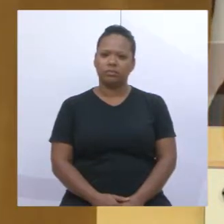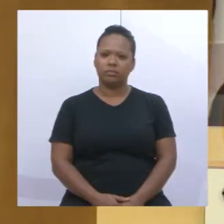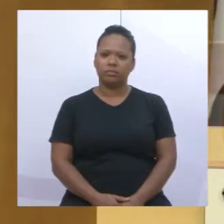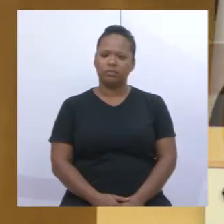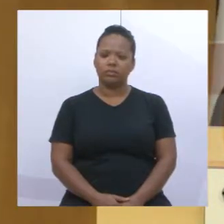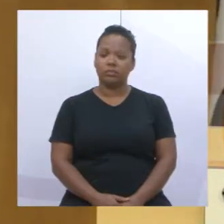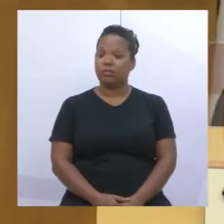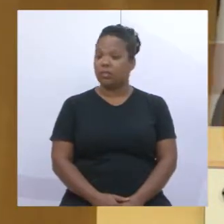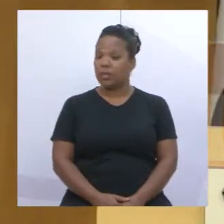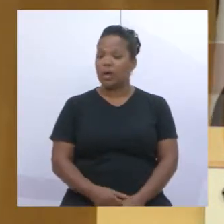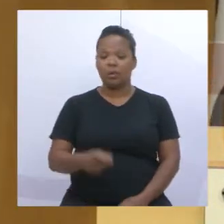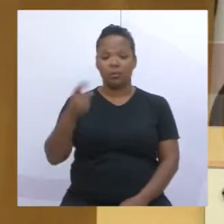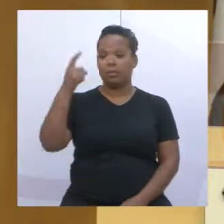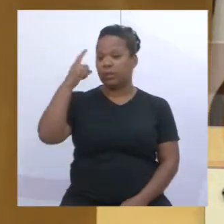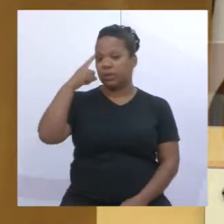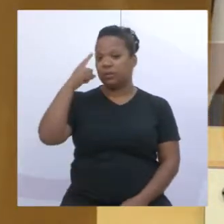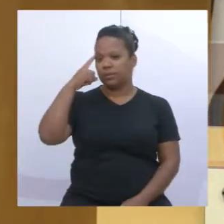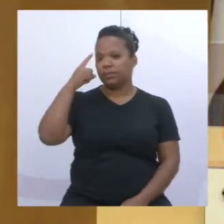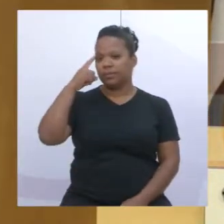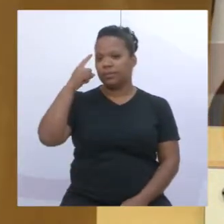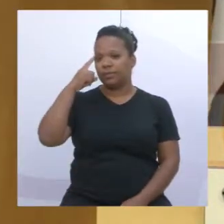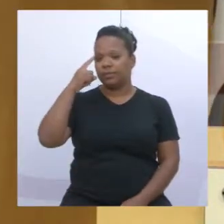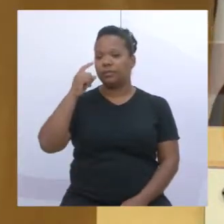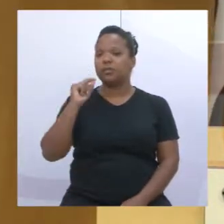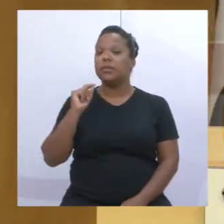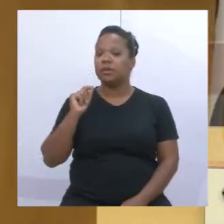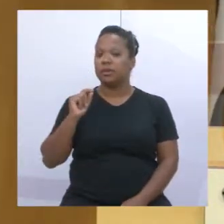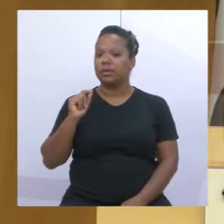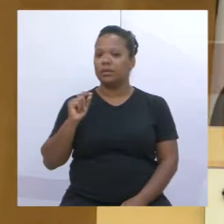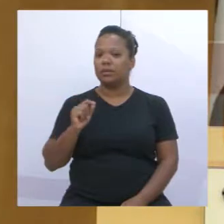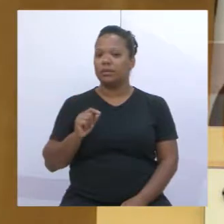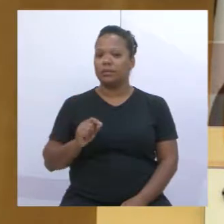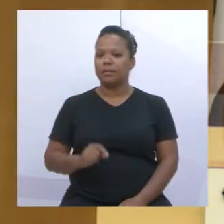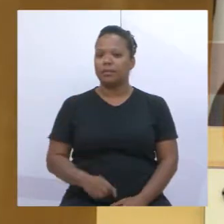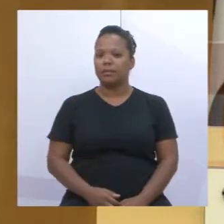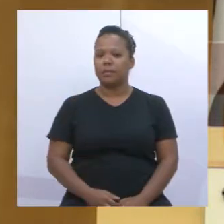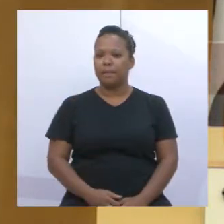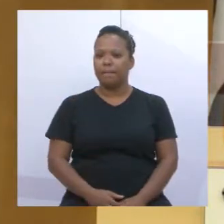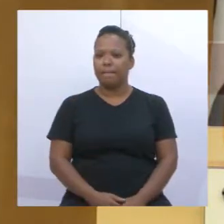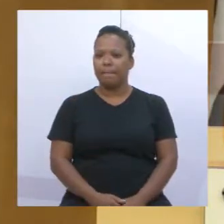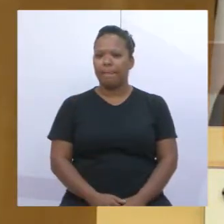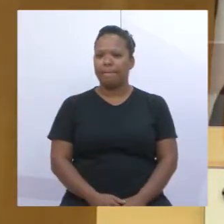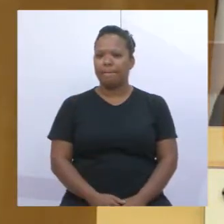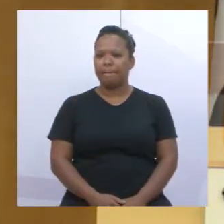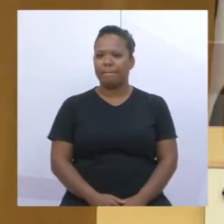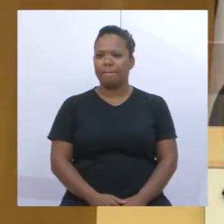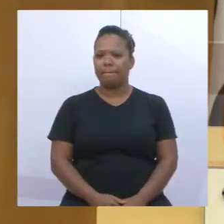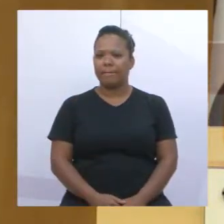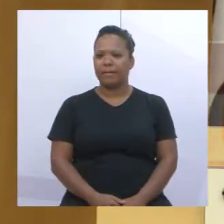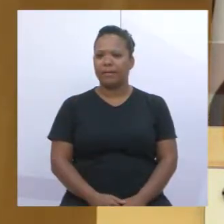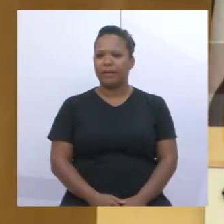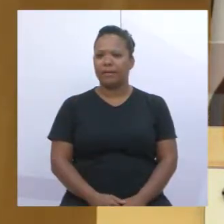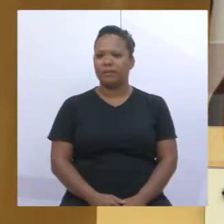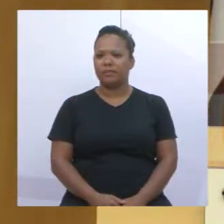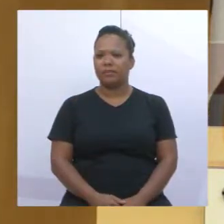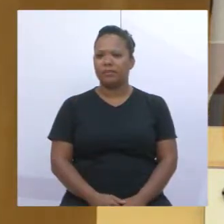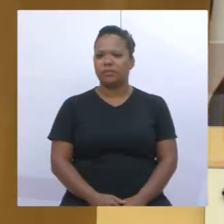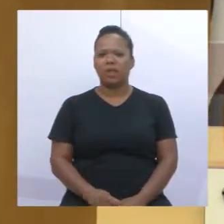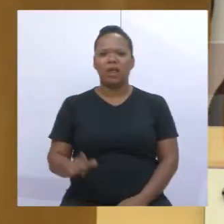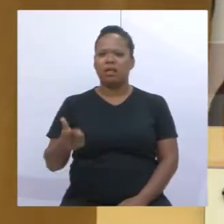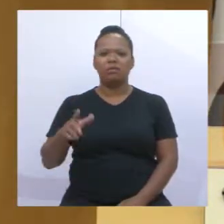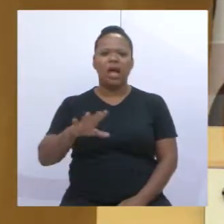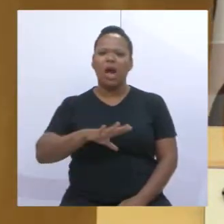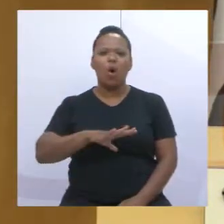que na realidade, quem é privilegiado são aqueles que não têm coragem de fazer um projeto para que nós possamos